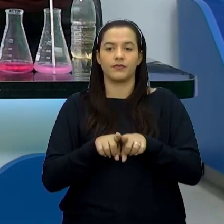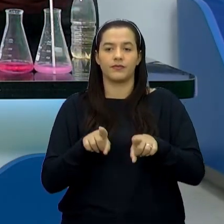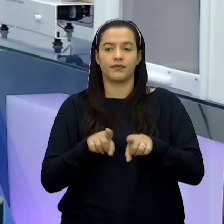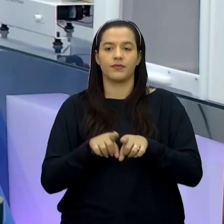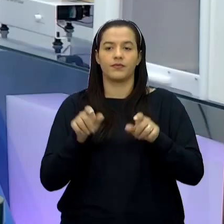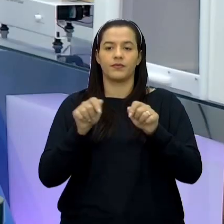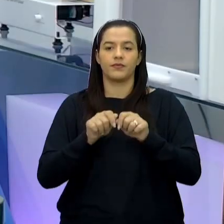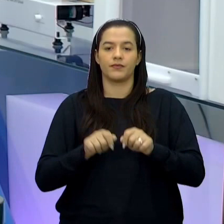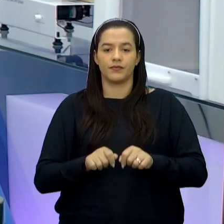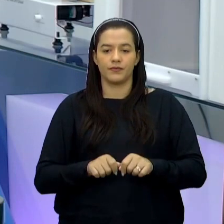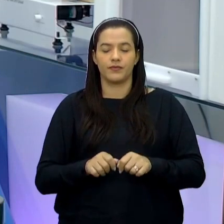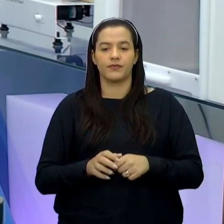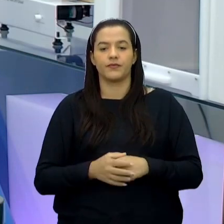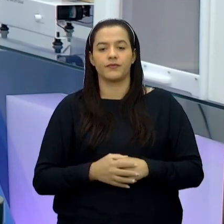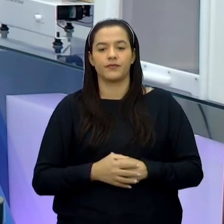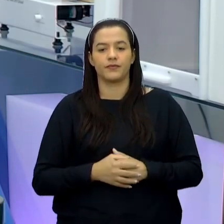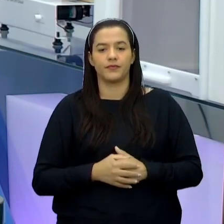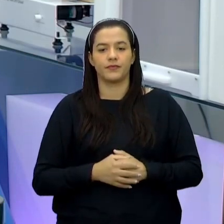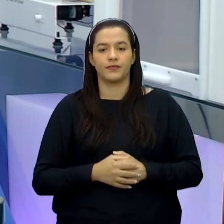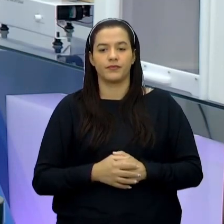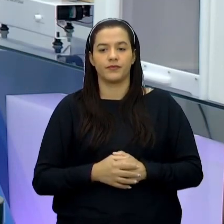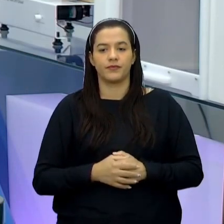né, estar